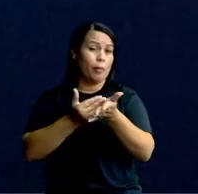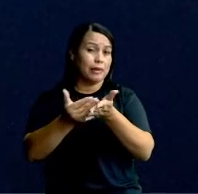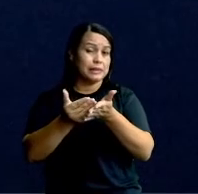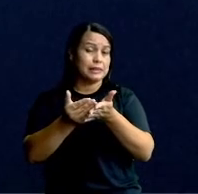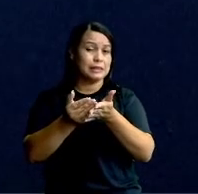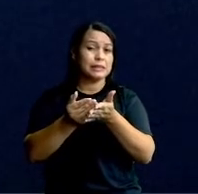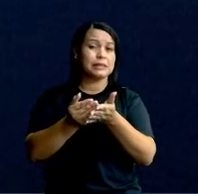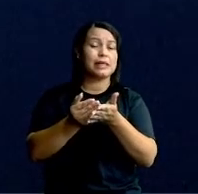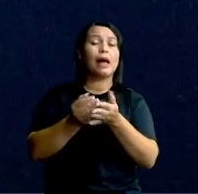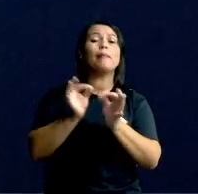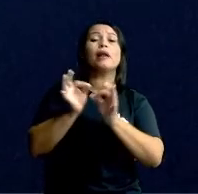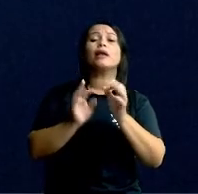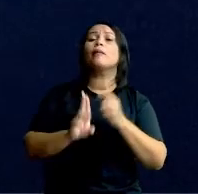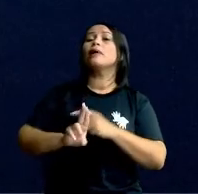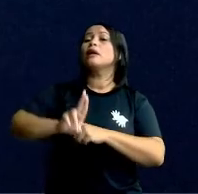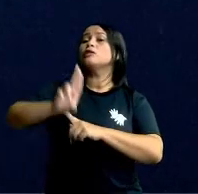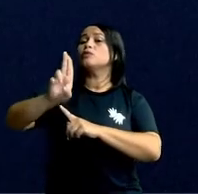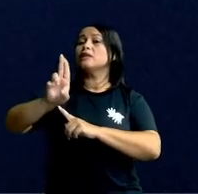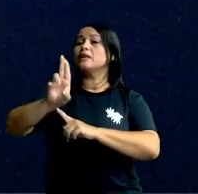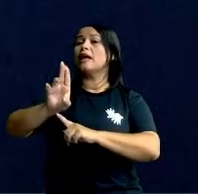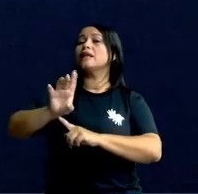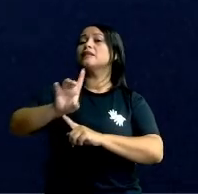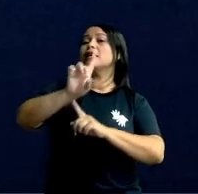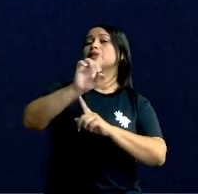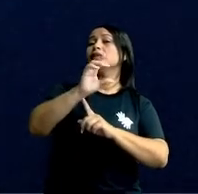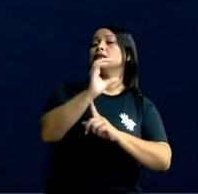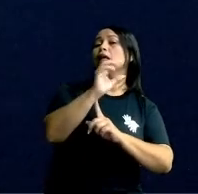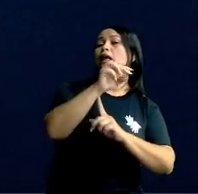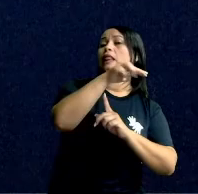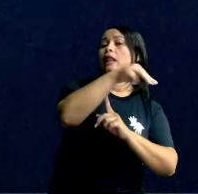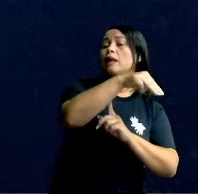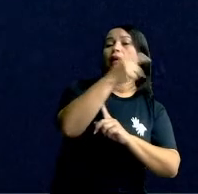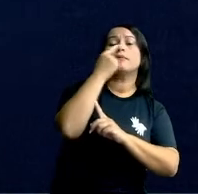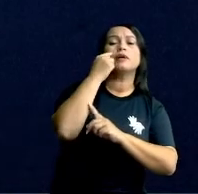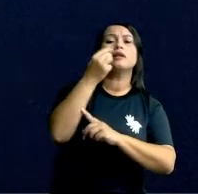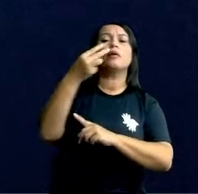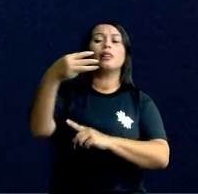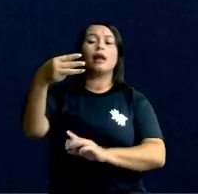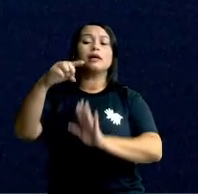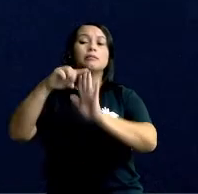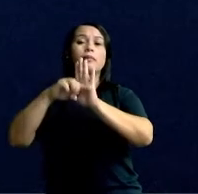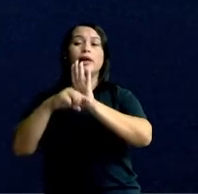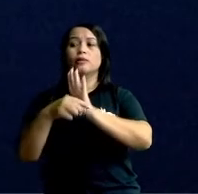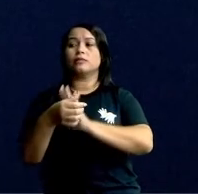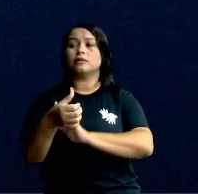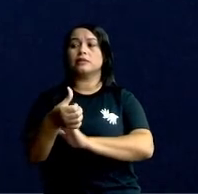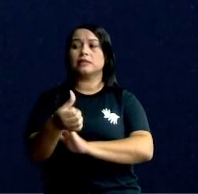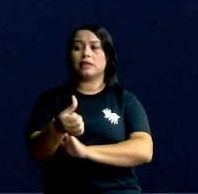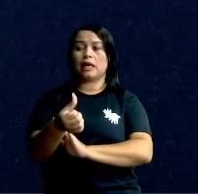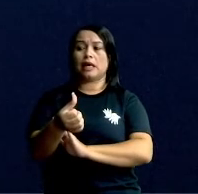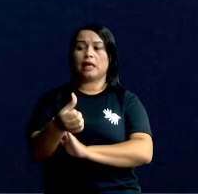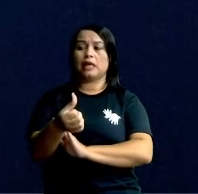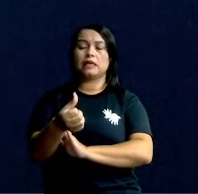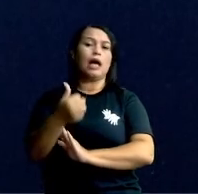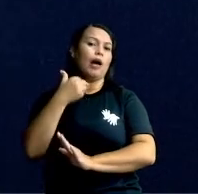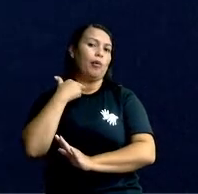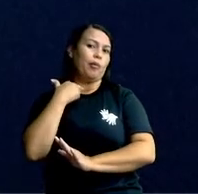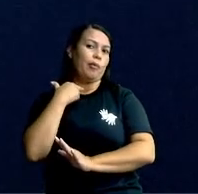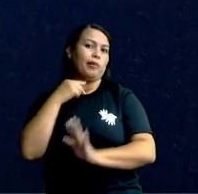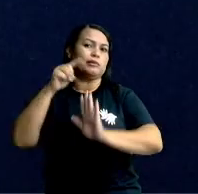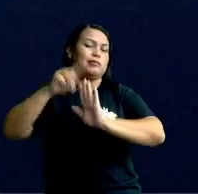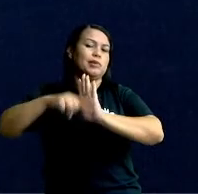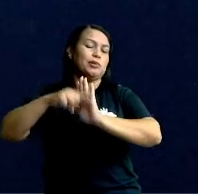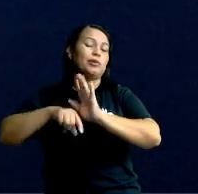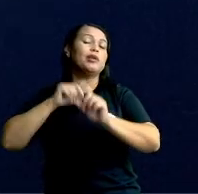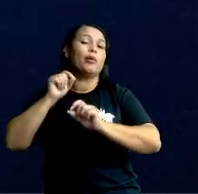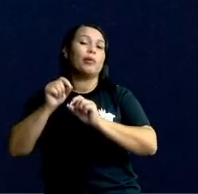pela ordem das unidades? Então, eu tenho 3 menos 6. Não posso subtrair no conjunto dos números